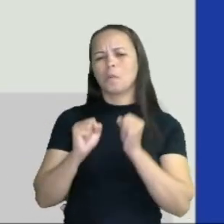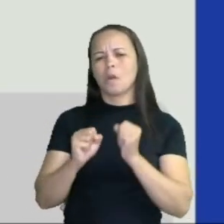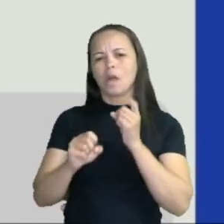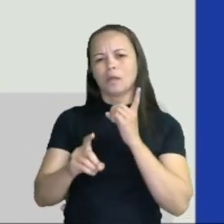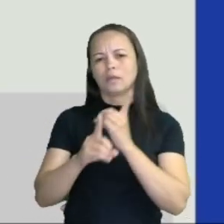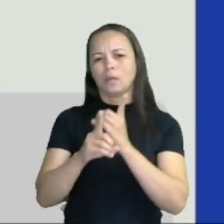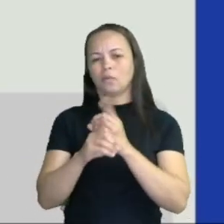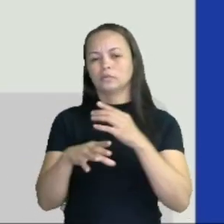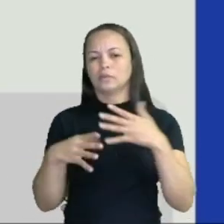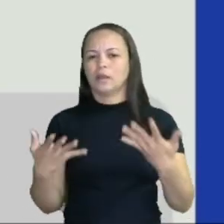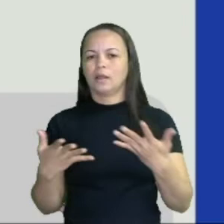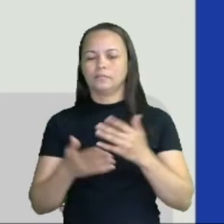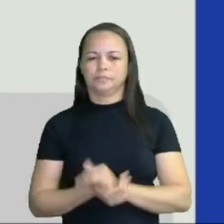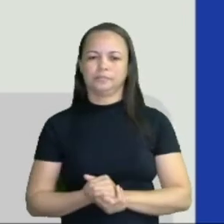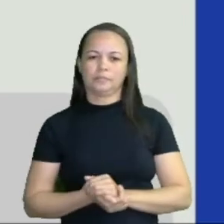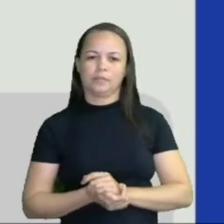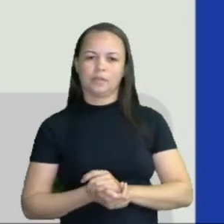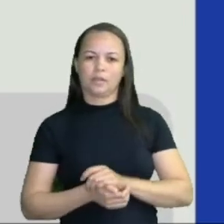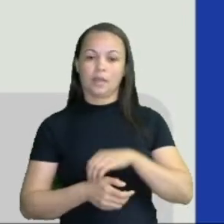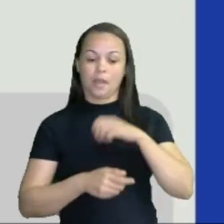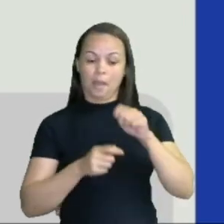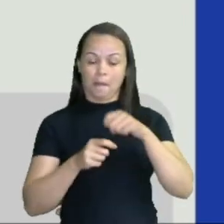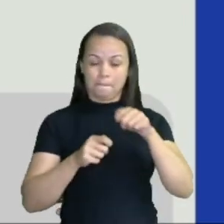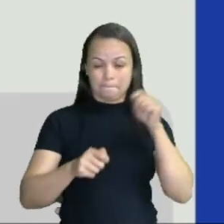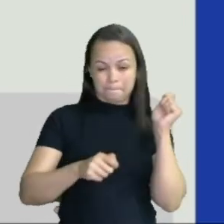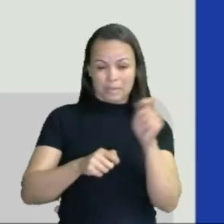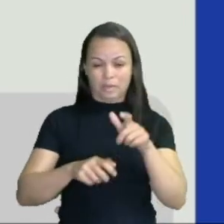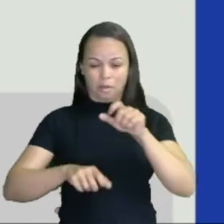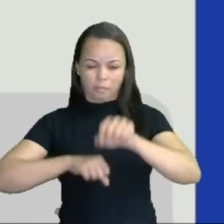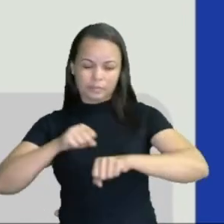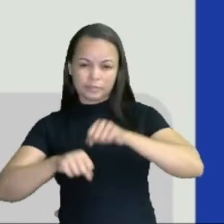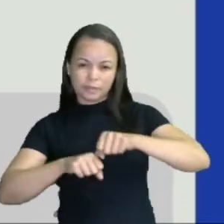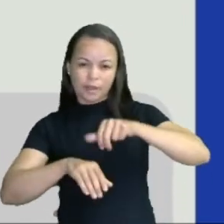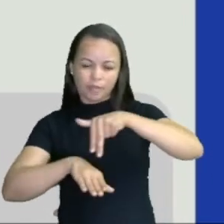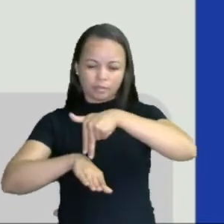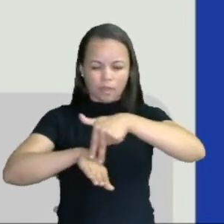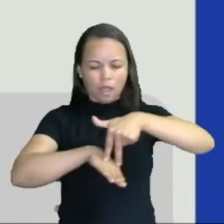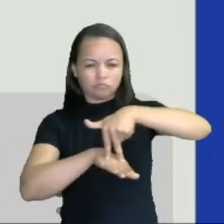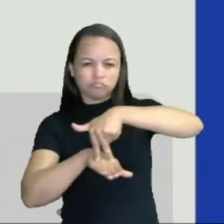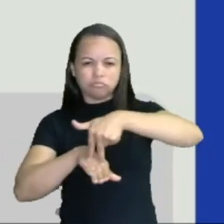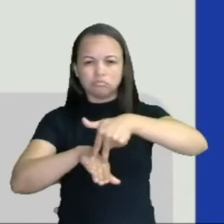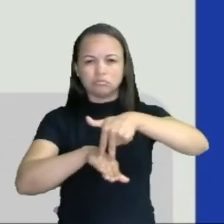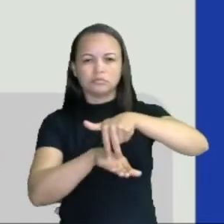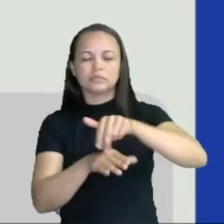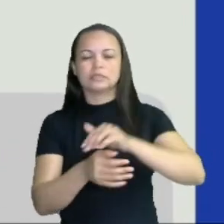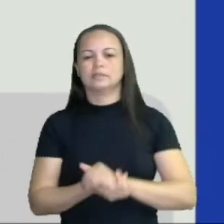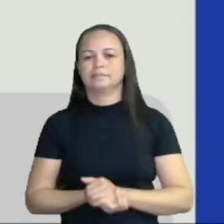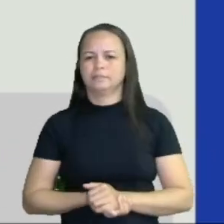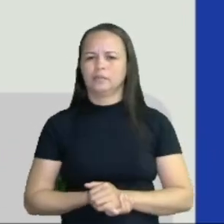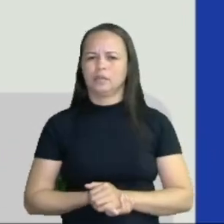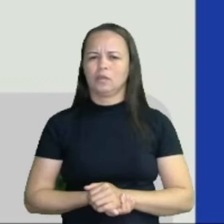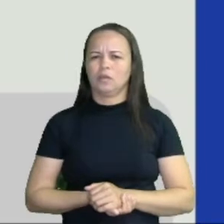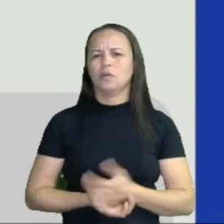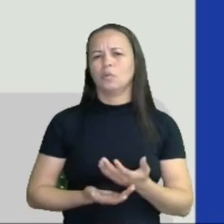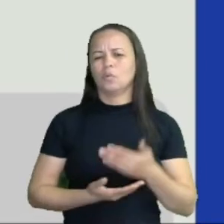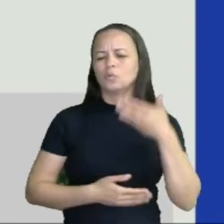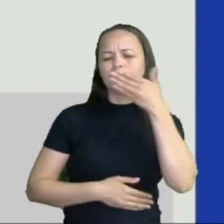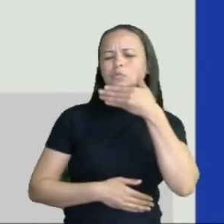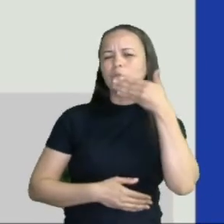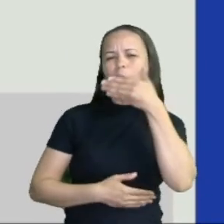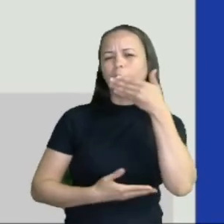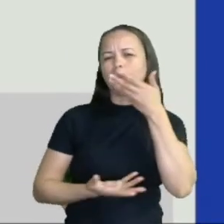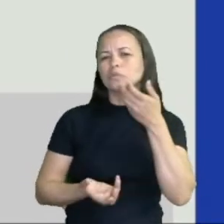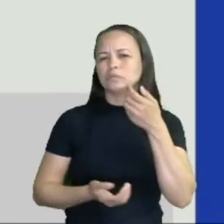aí? Peão, bicicleta, skate. Um doce, nessa primeira